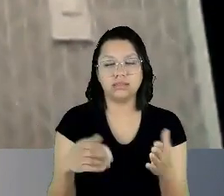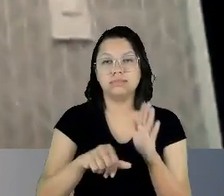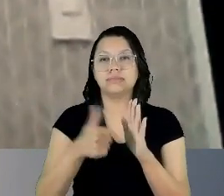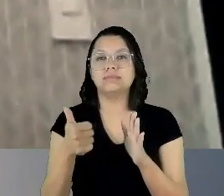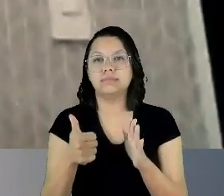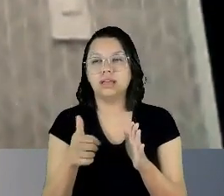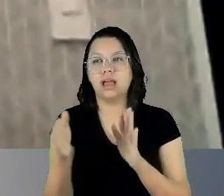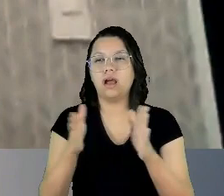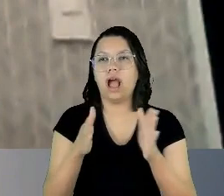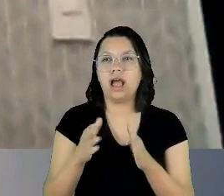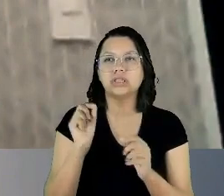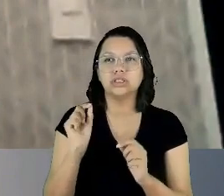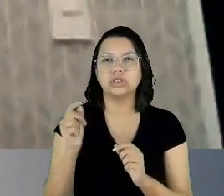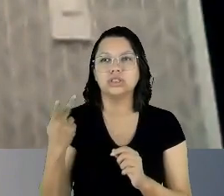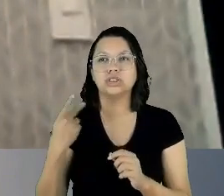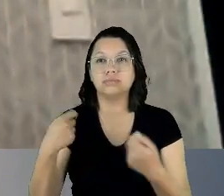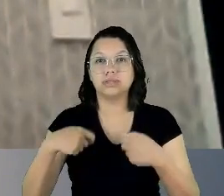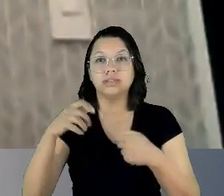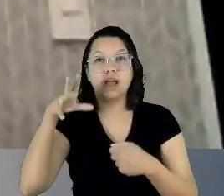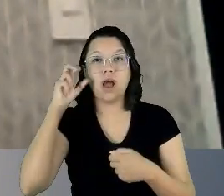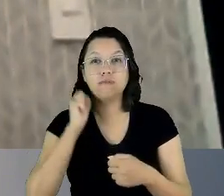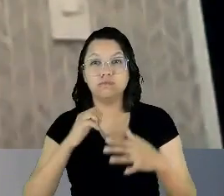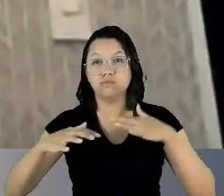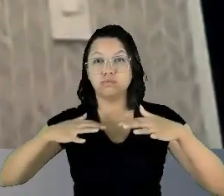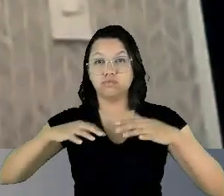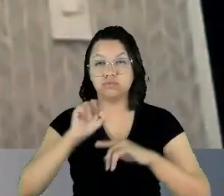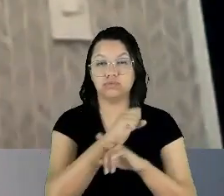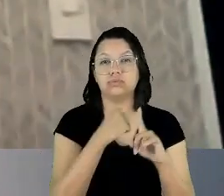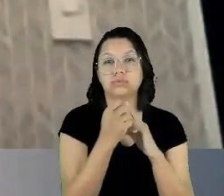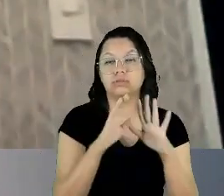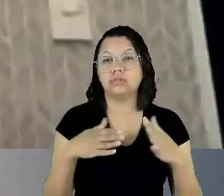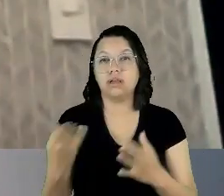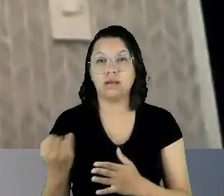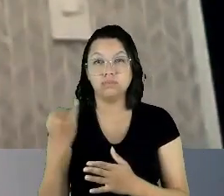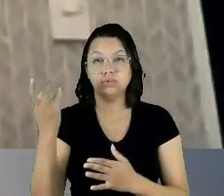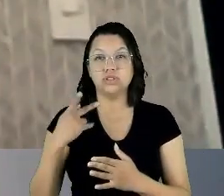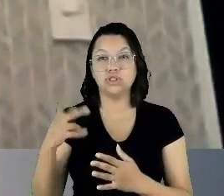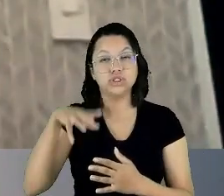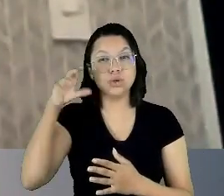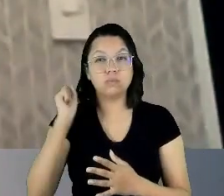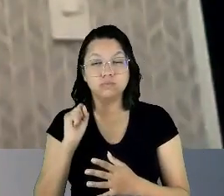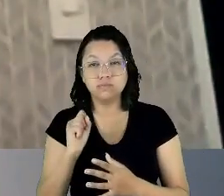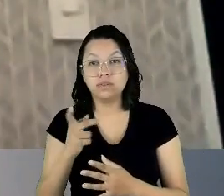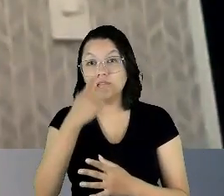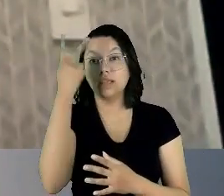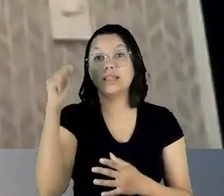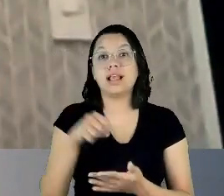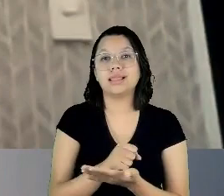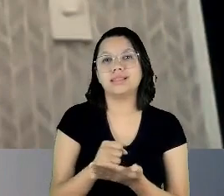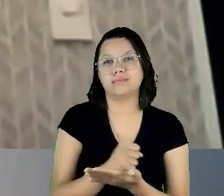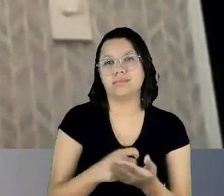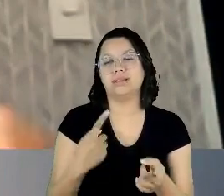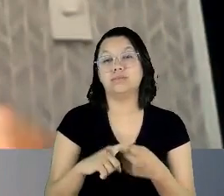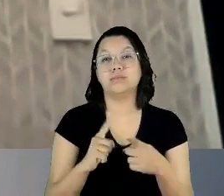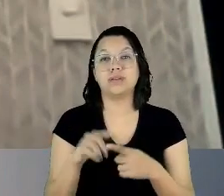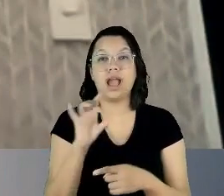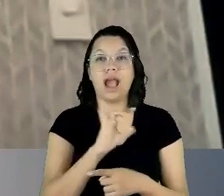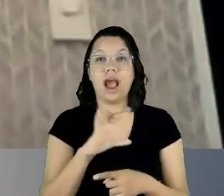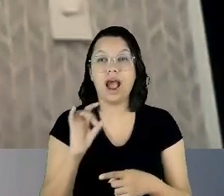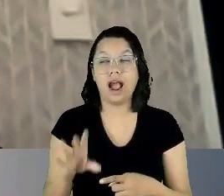momento, de que a gente precisa ouvir os movimentos sociais. Então, a importância da gente ouvir quem está na base, porque